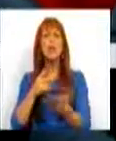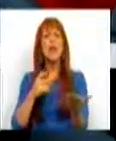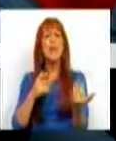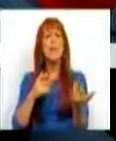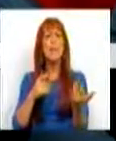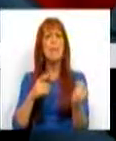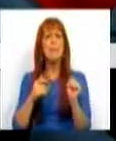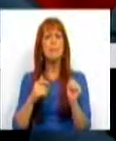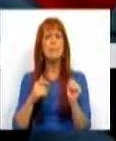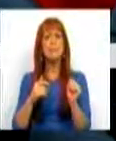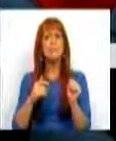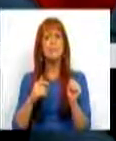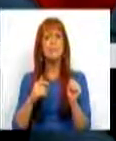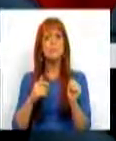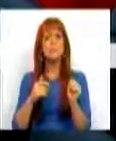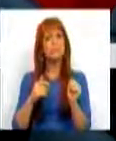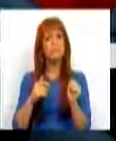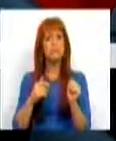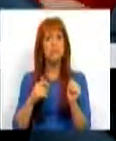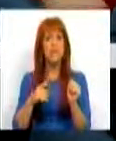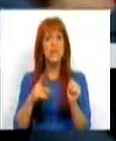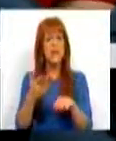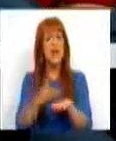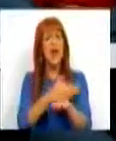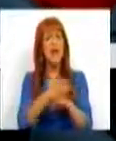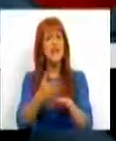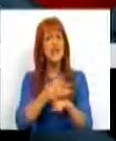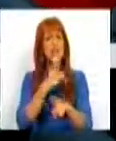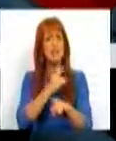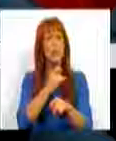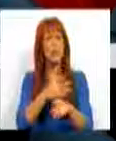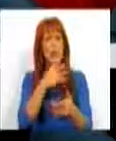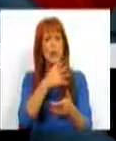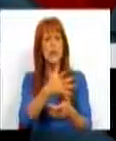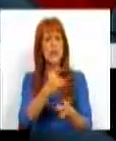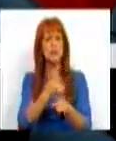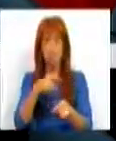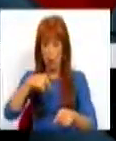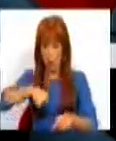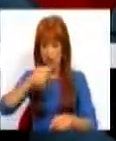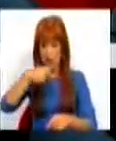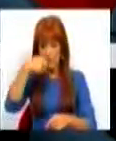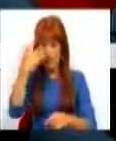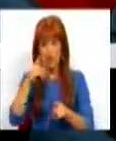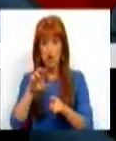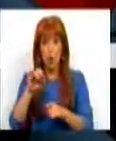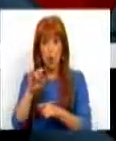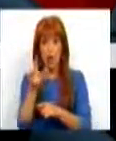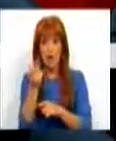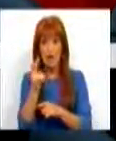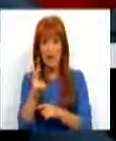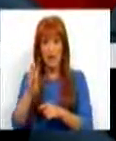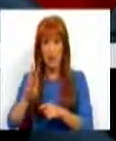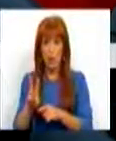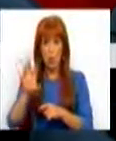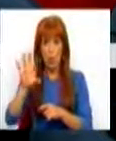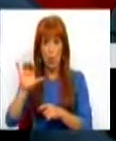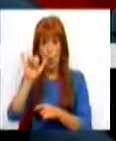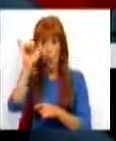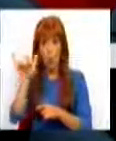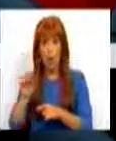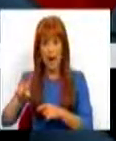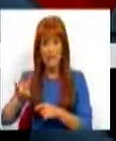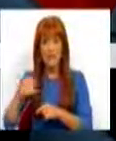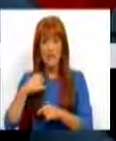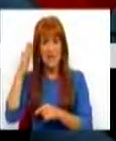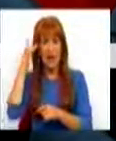ser ponderados. Quais são os procedimentos em termos de consulta pública, de potenciais compradores que foram usados?